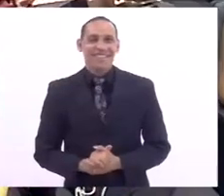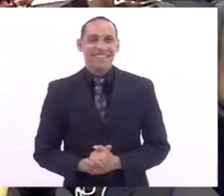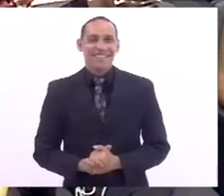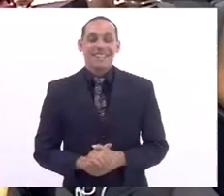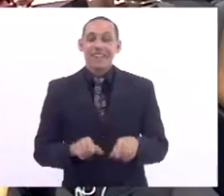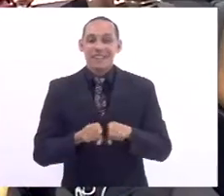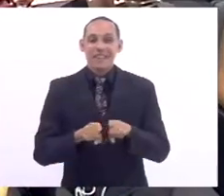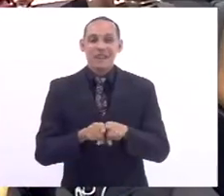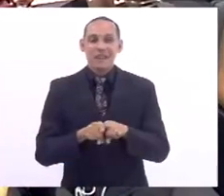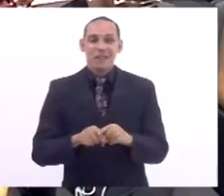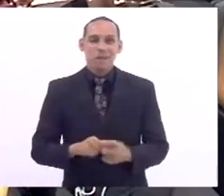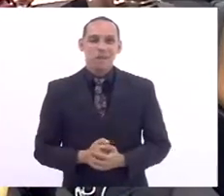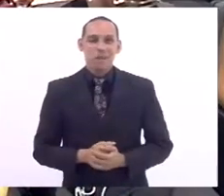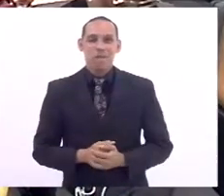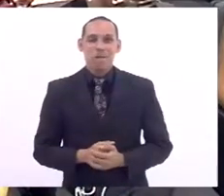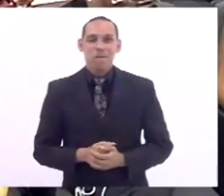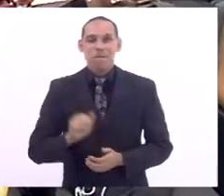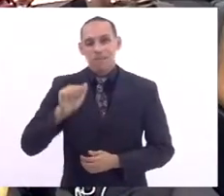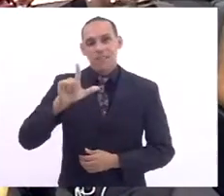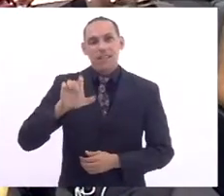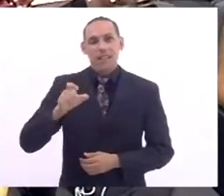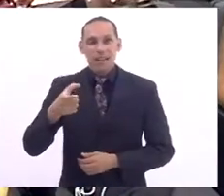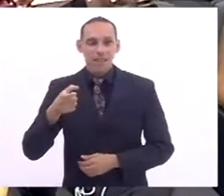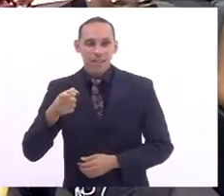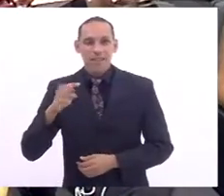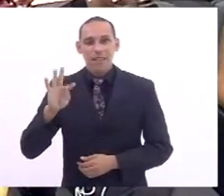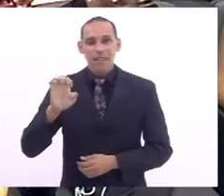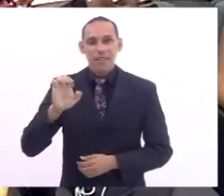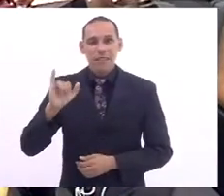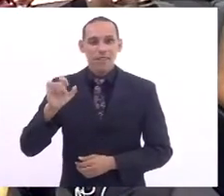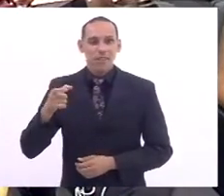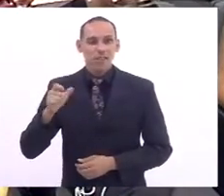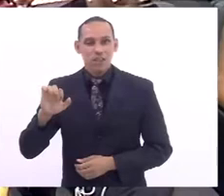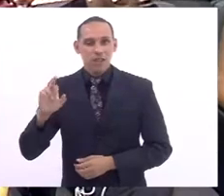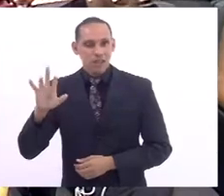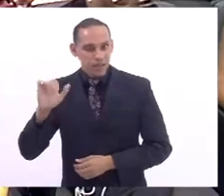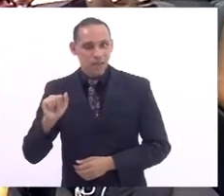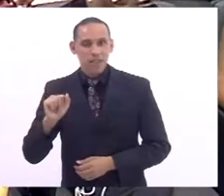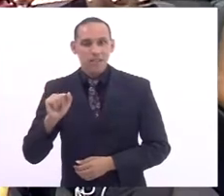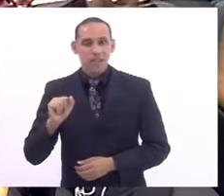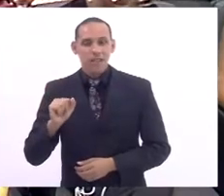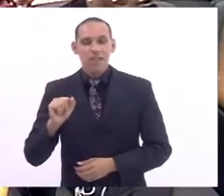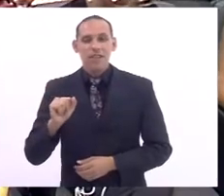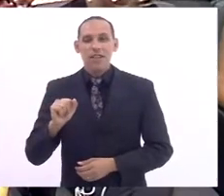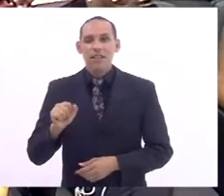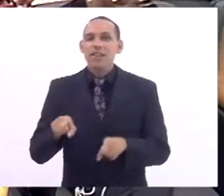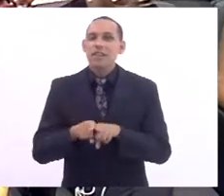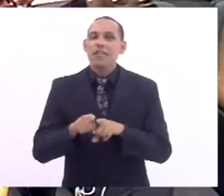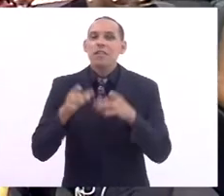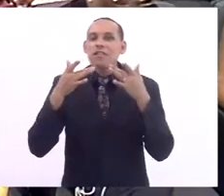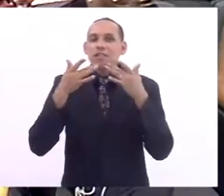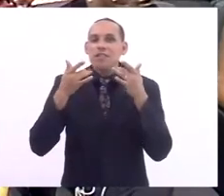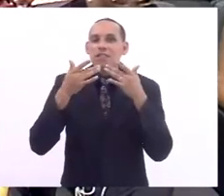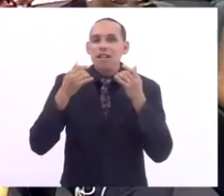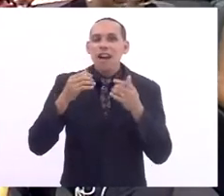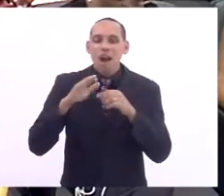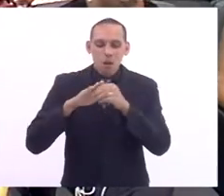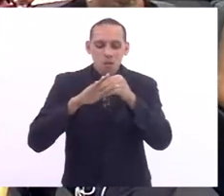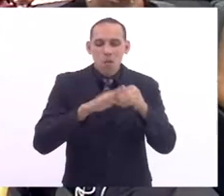ah e também a o Alex O Alex Teixeira produtor centro do Teatro do Oprimido